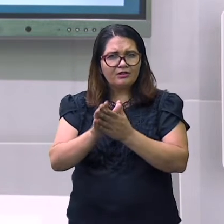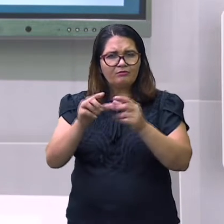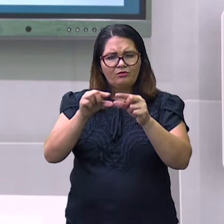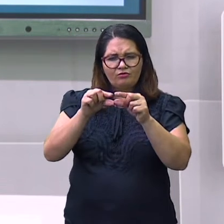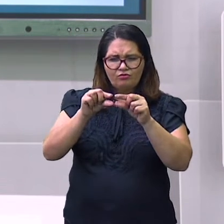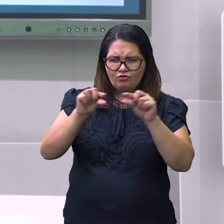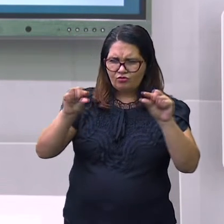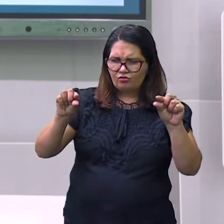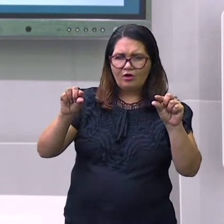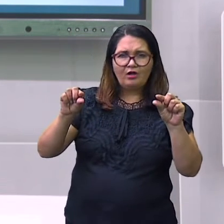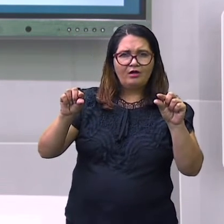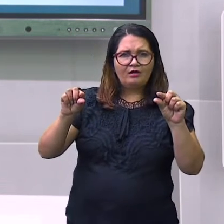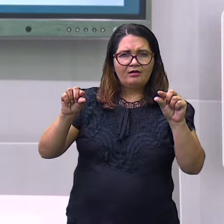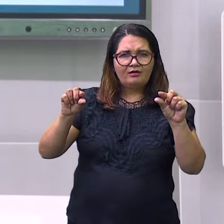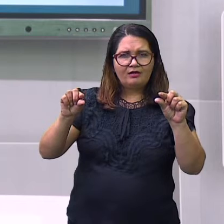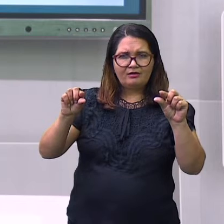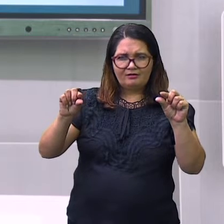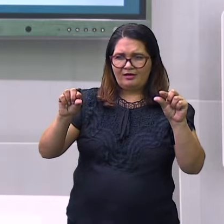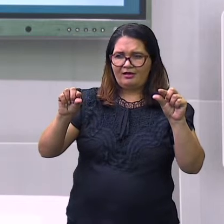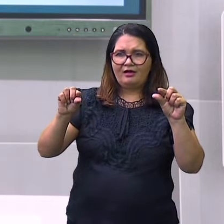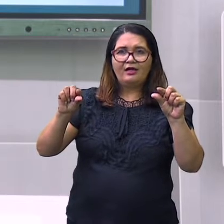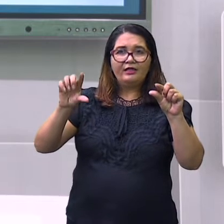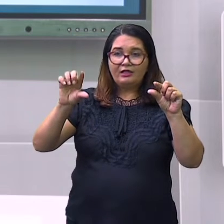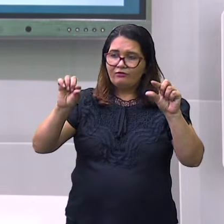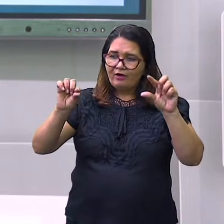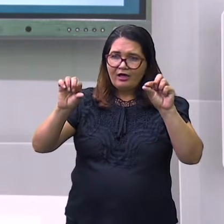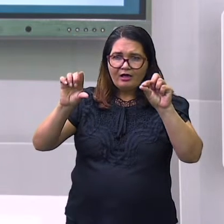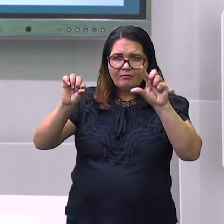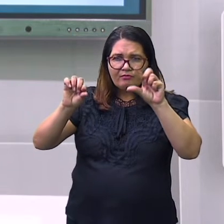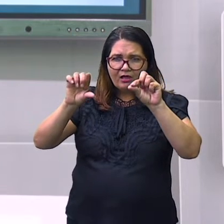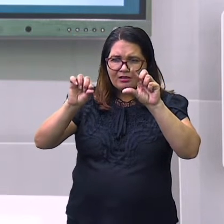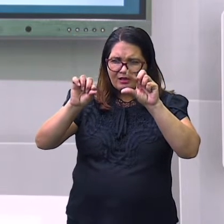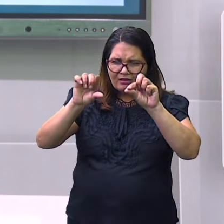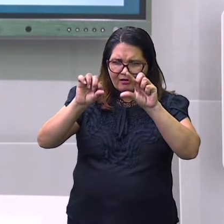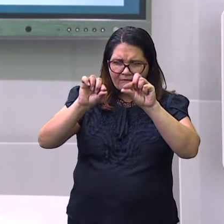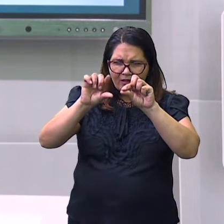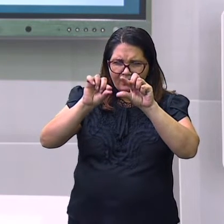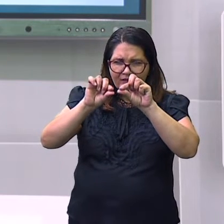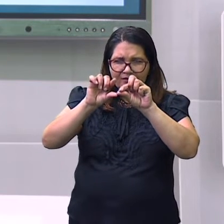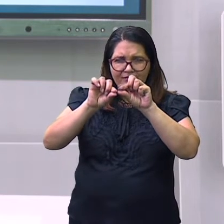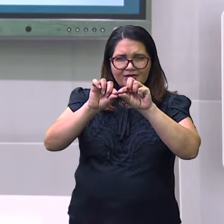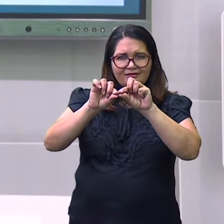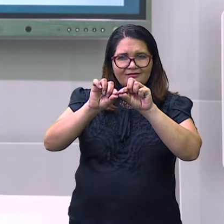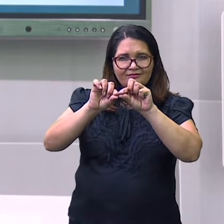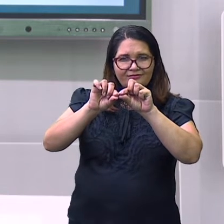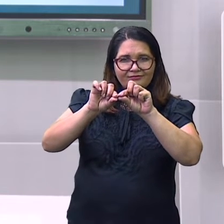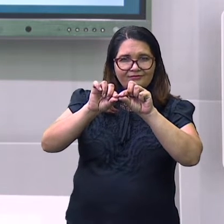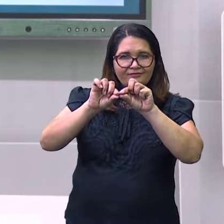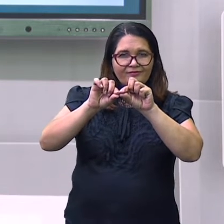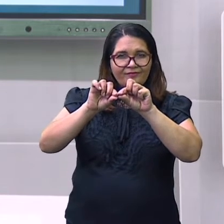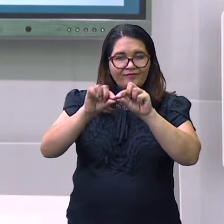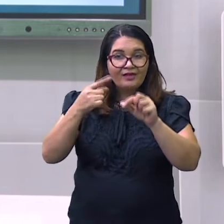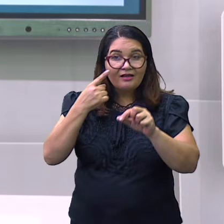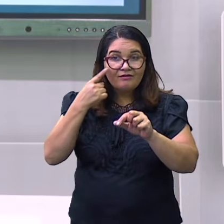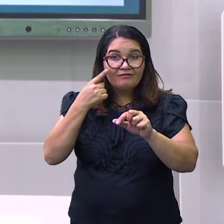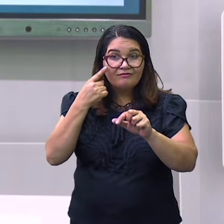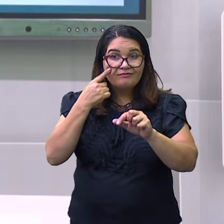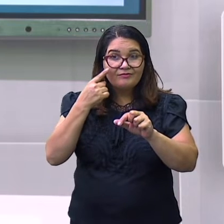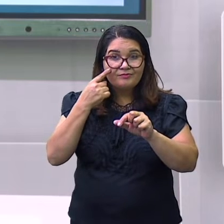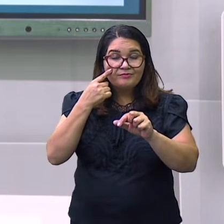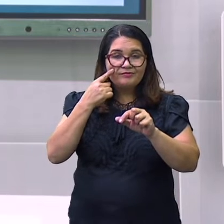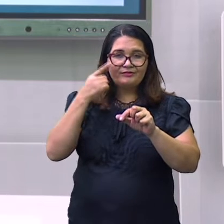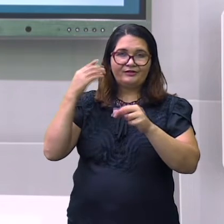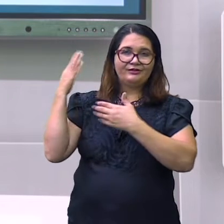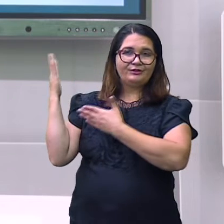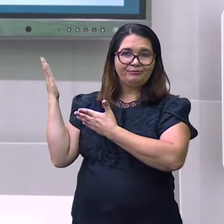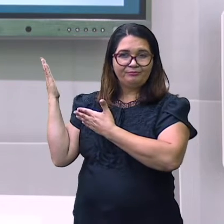ele fique uma estrutura achatada. Depois que essa estrutura está